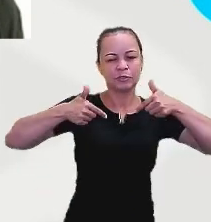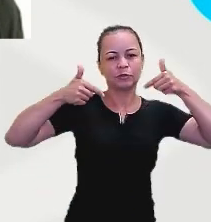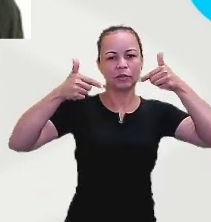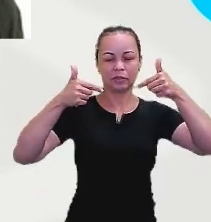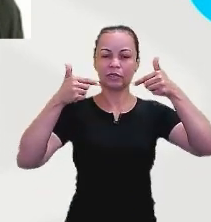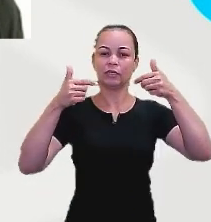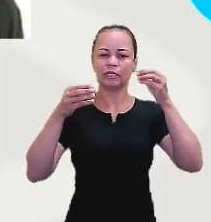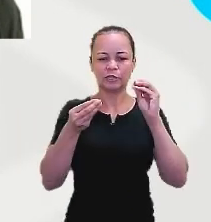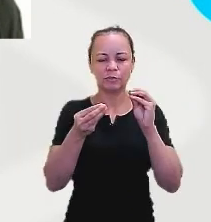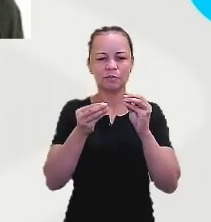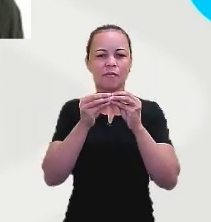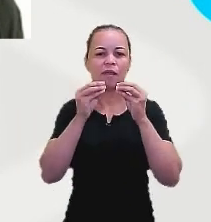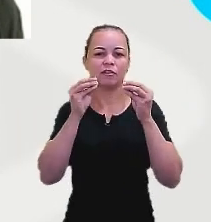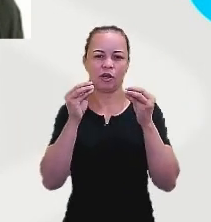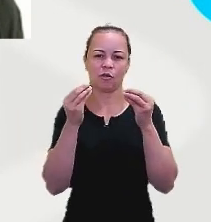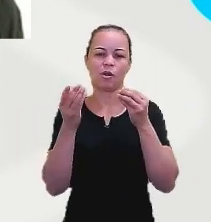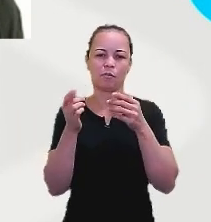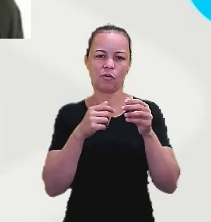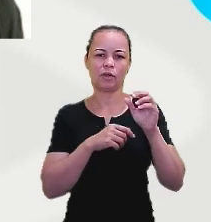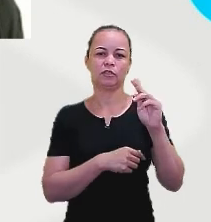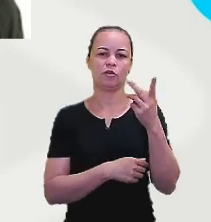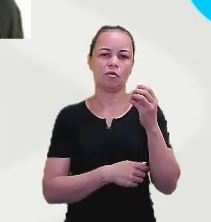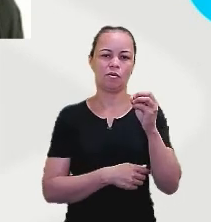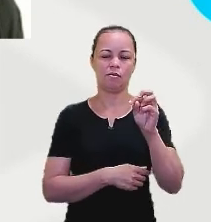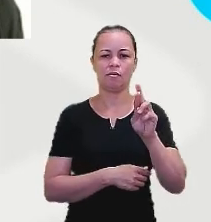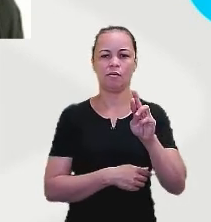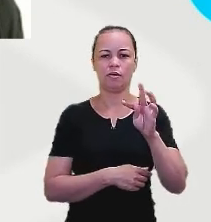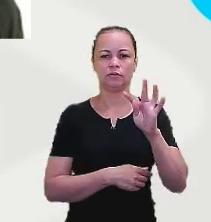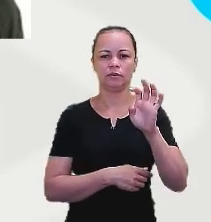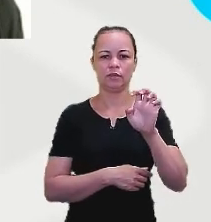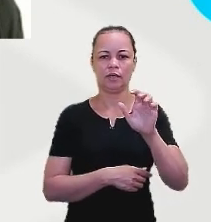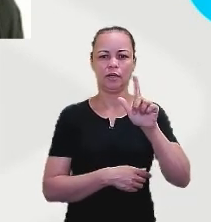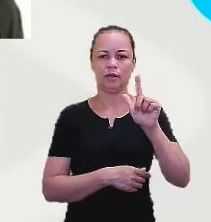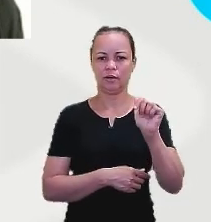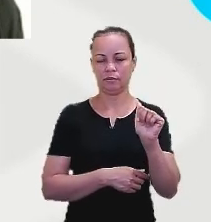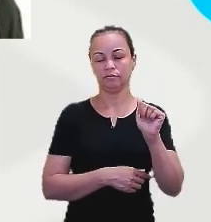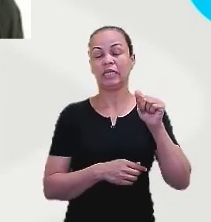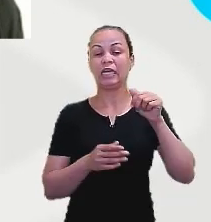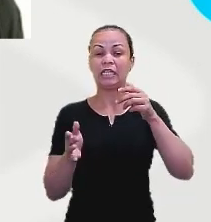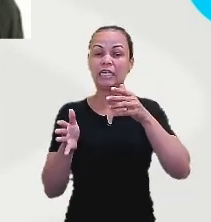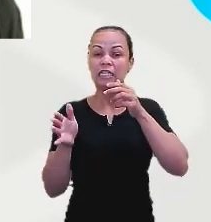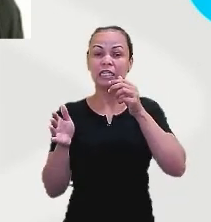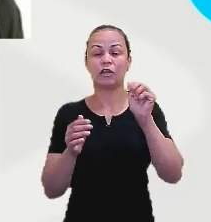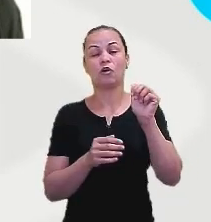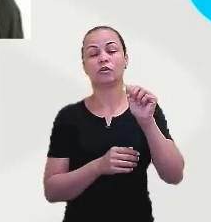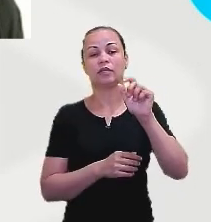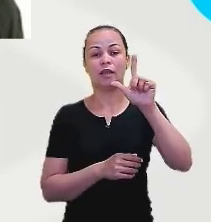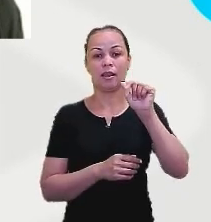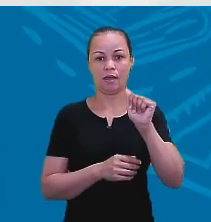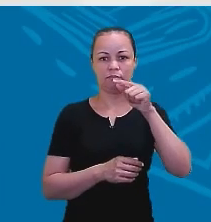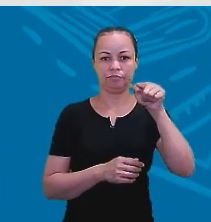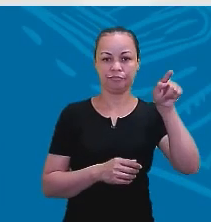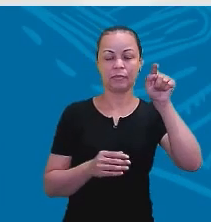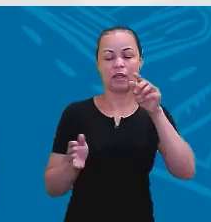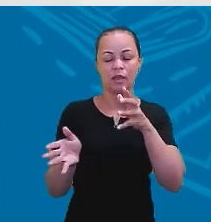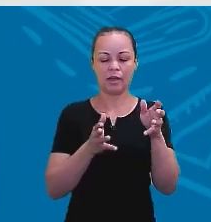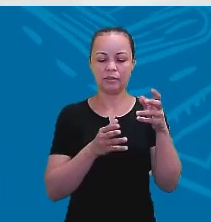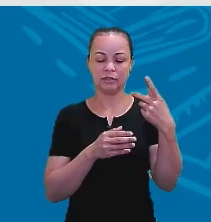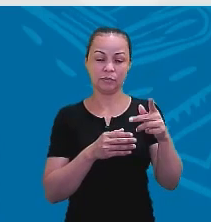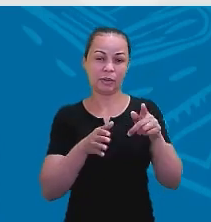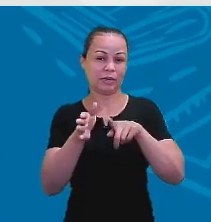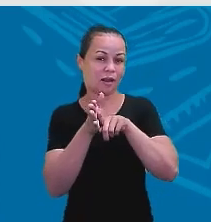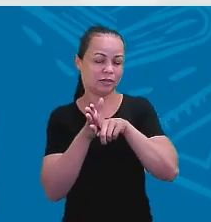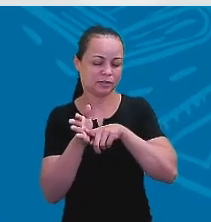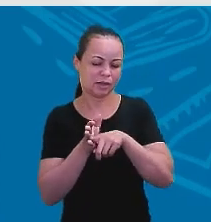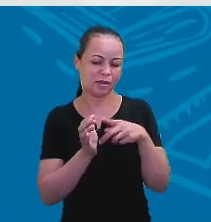com a boca de hortelã. E aí vai retomando, né, lá para a primeira estrofe, justamente para a gente analisar aí